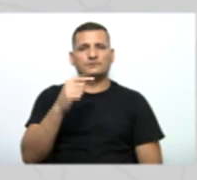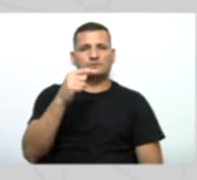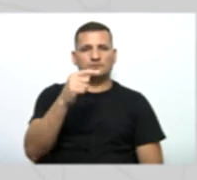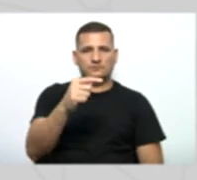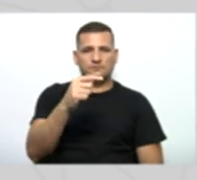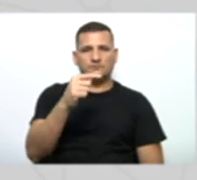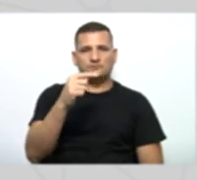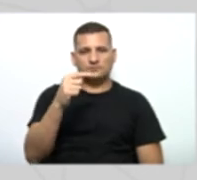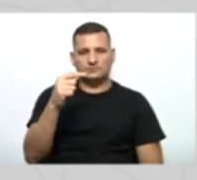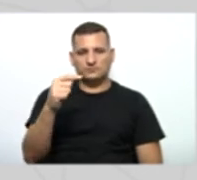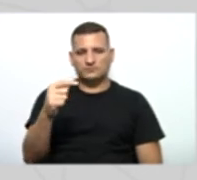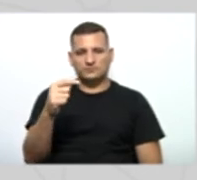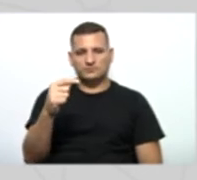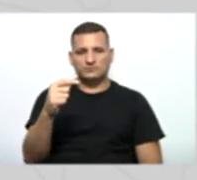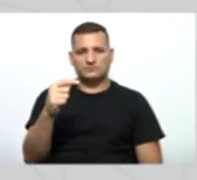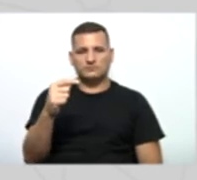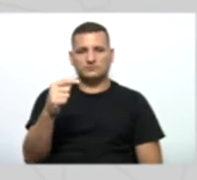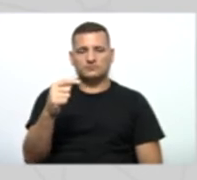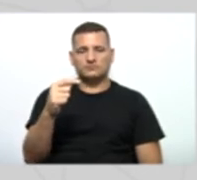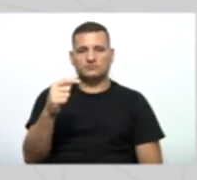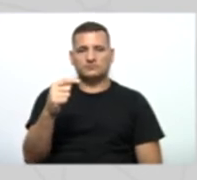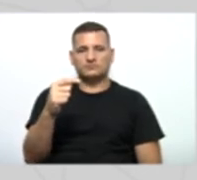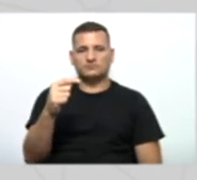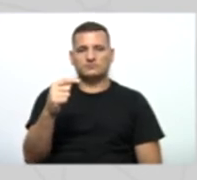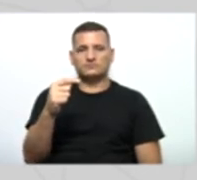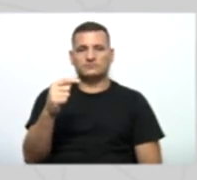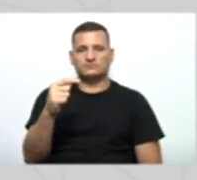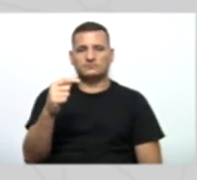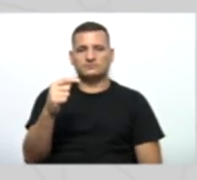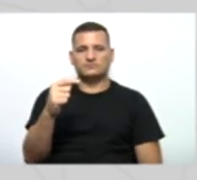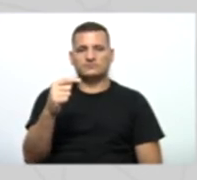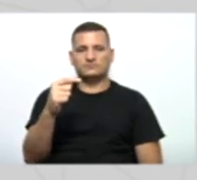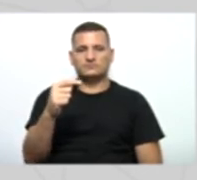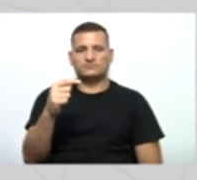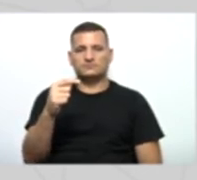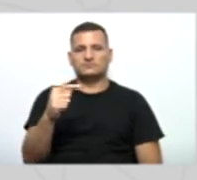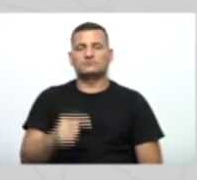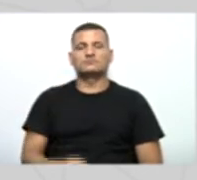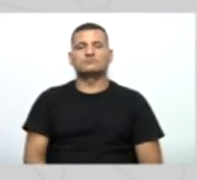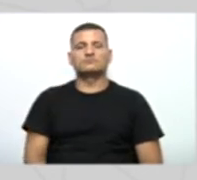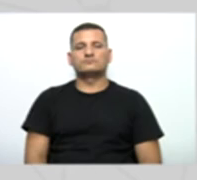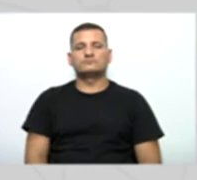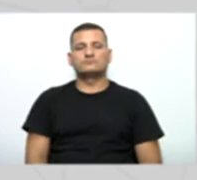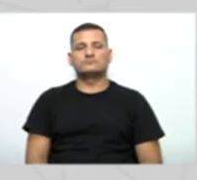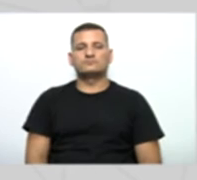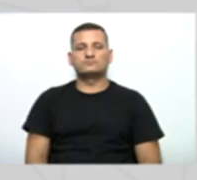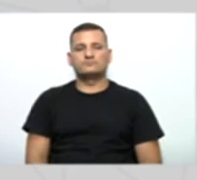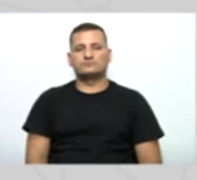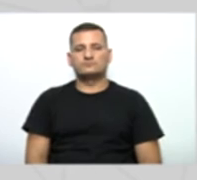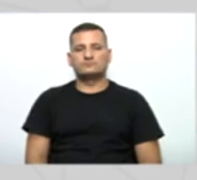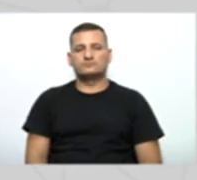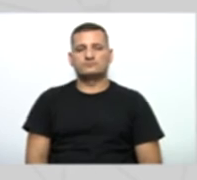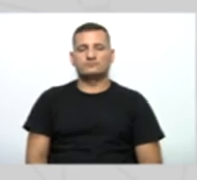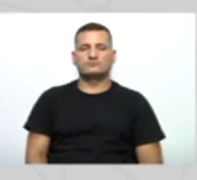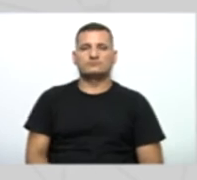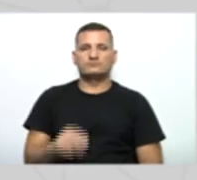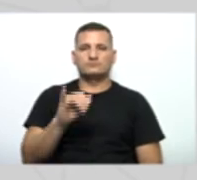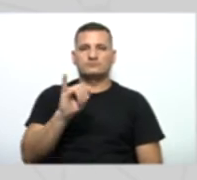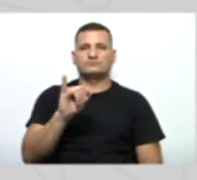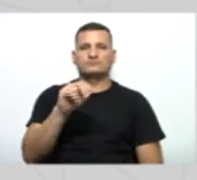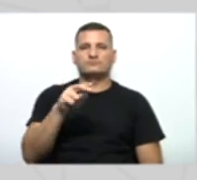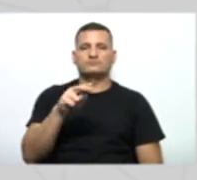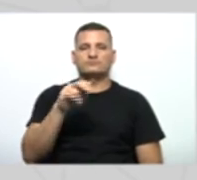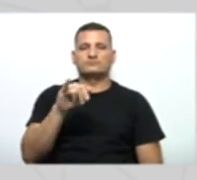mais embaixo que você utiliza, tranquilo? Então, nós vamos colocar aqui, ó, dois underlines, init e